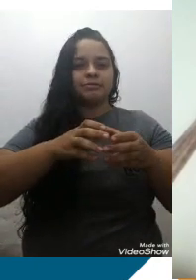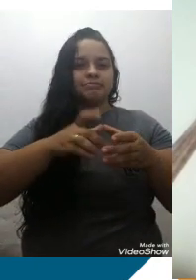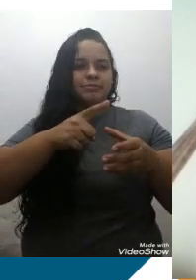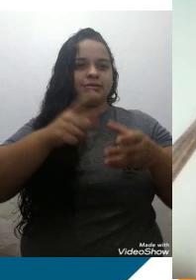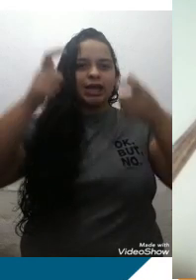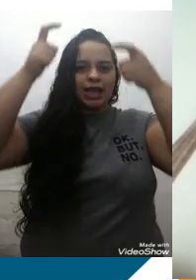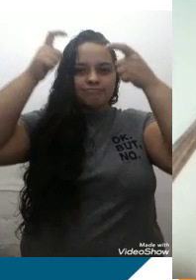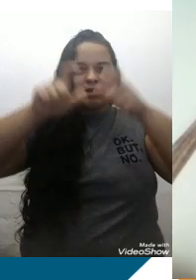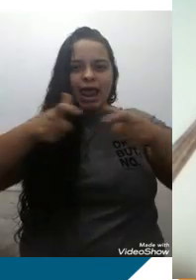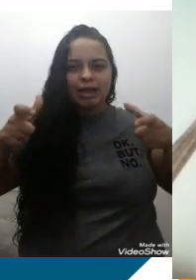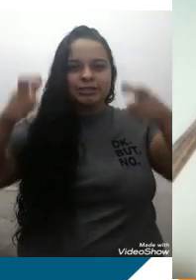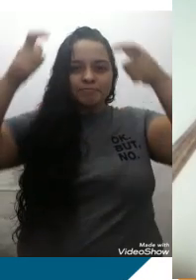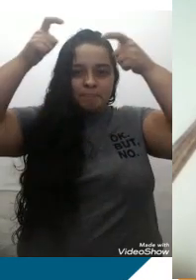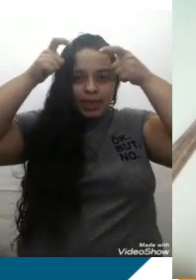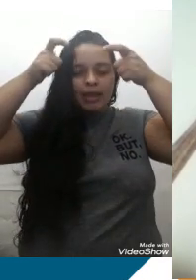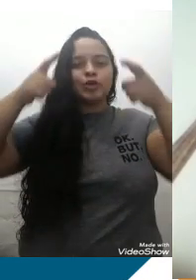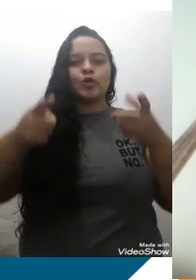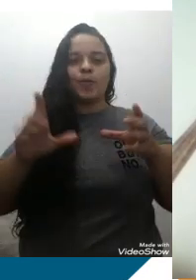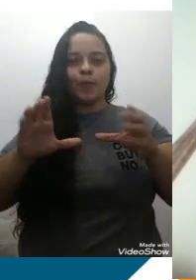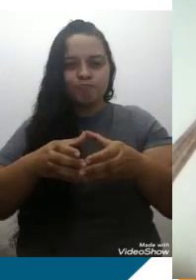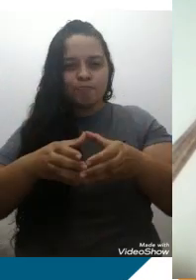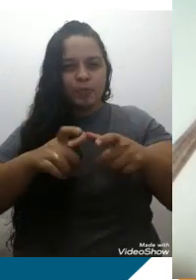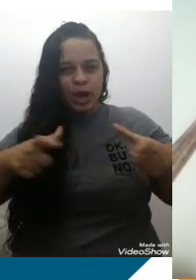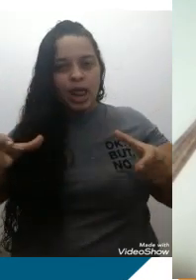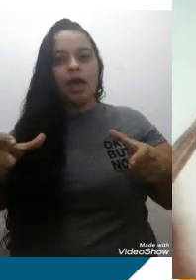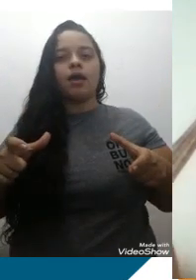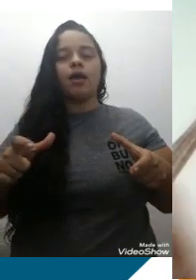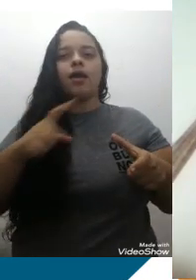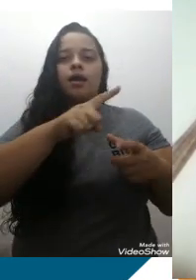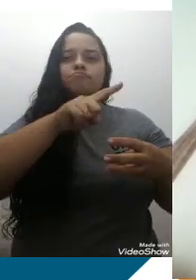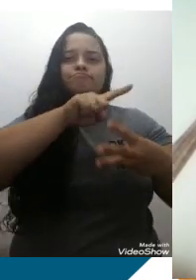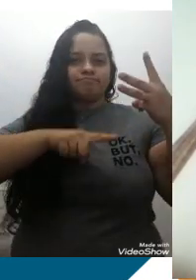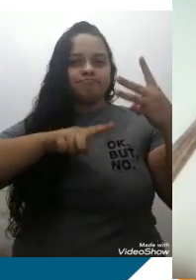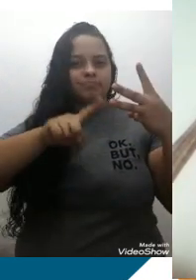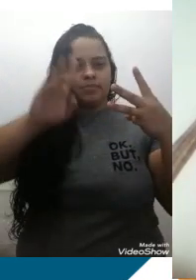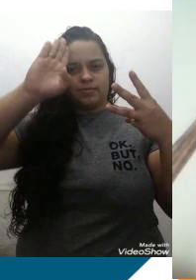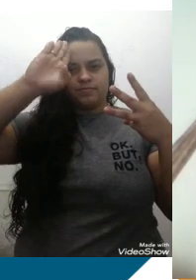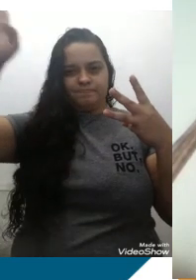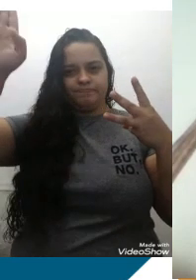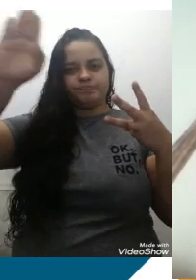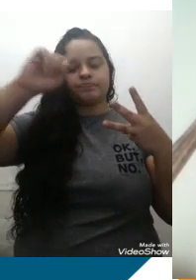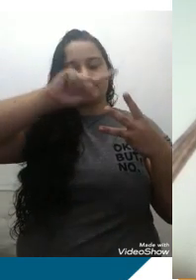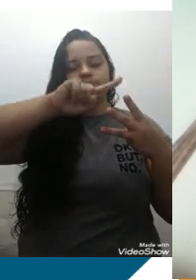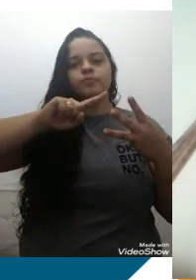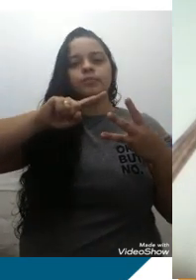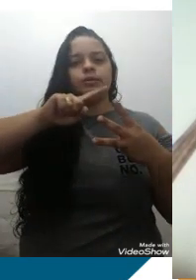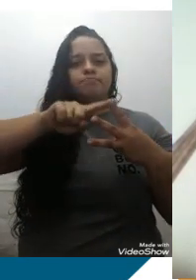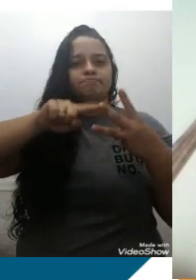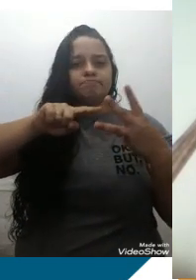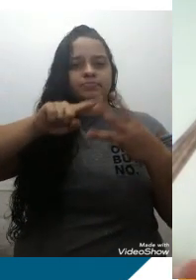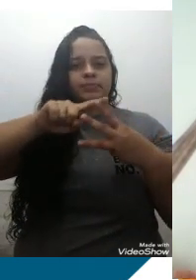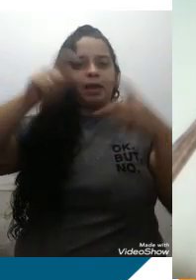grandes impérios também enfrentaram questões ambientais. E aí eu estou falando dos três povos indígenas que mais